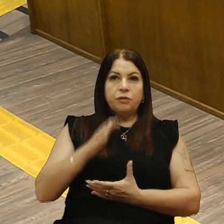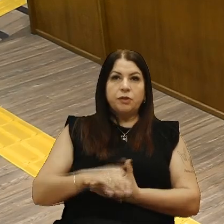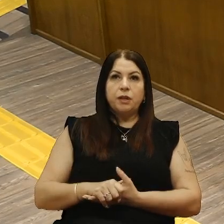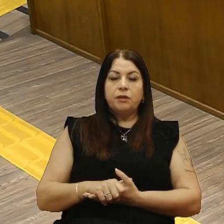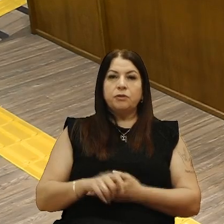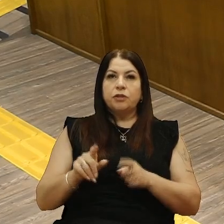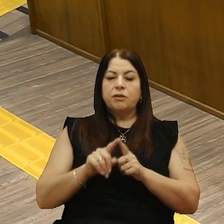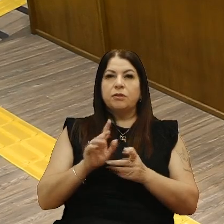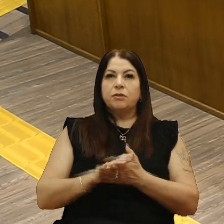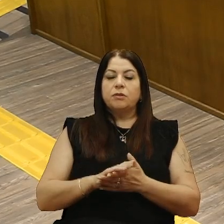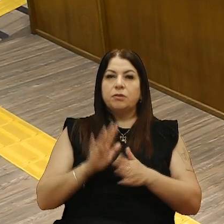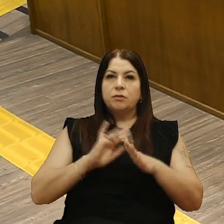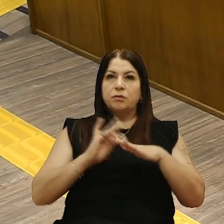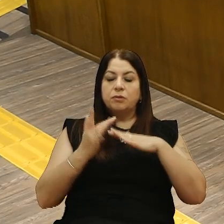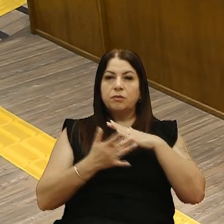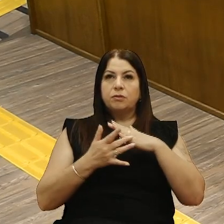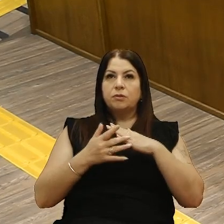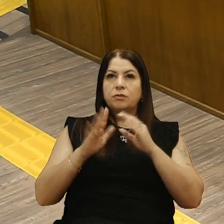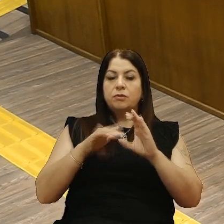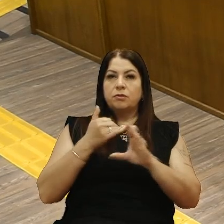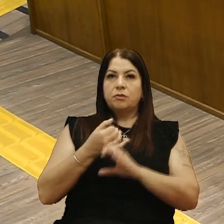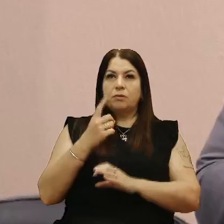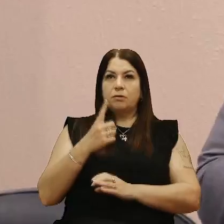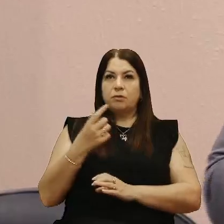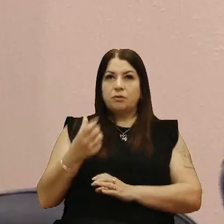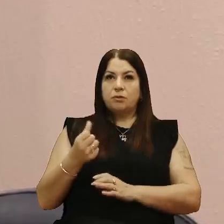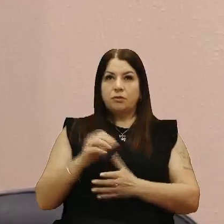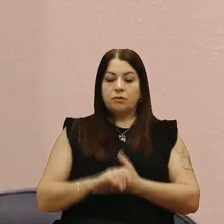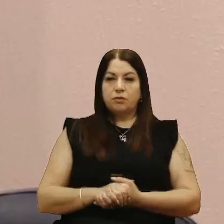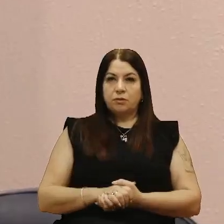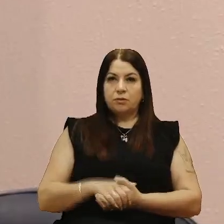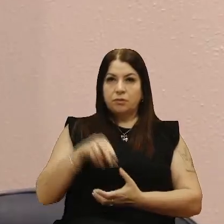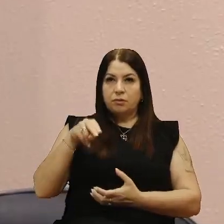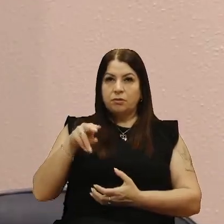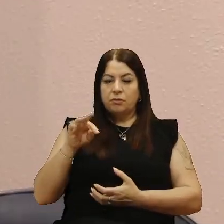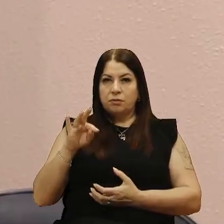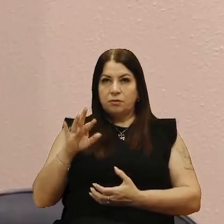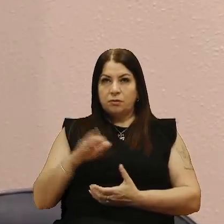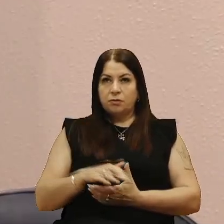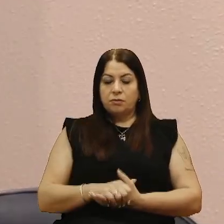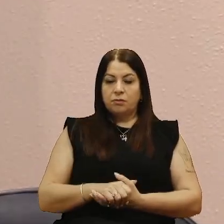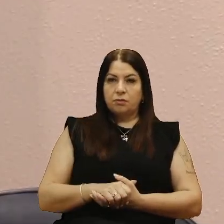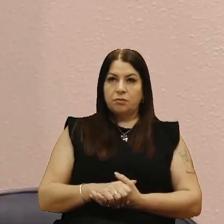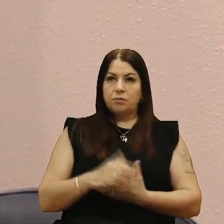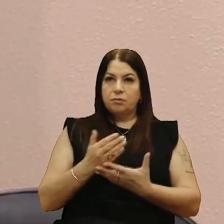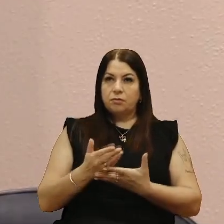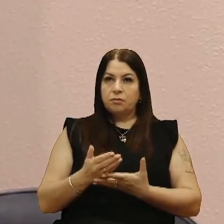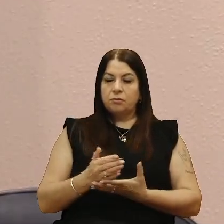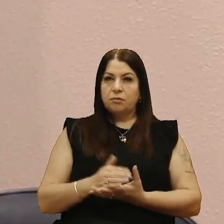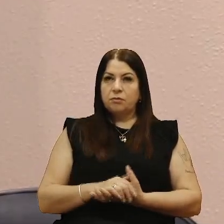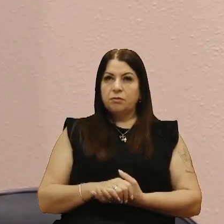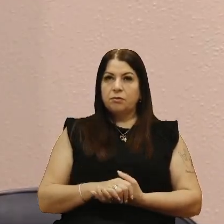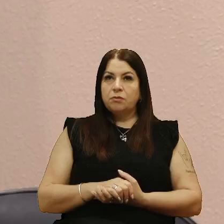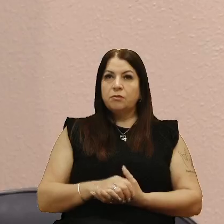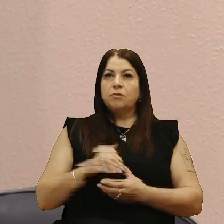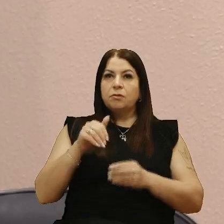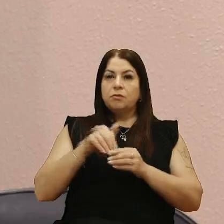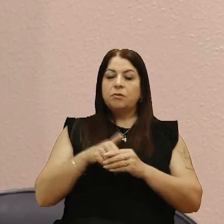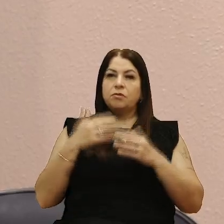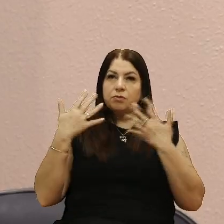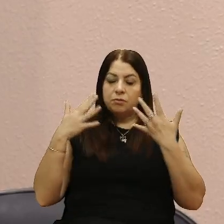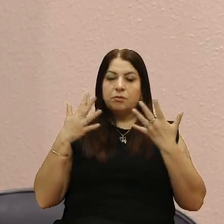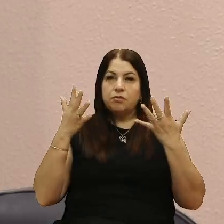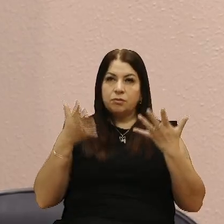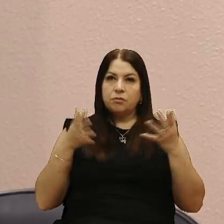pelas redes sociais e canal 16 da Claro Net. Quero fazer aqui um voto de congratulações,